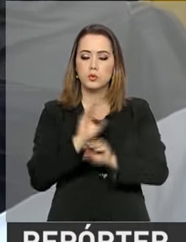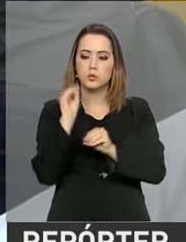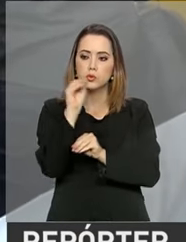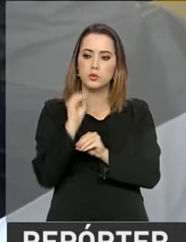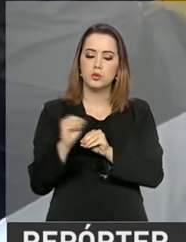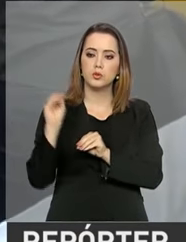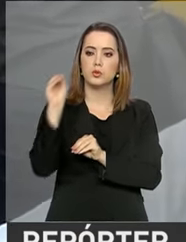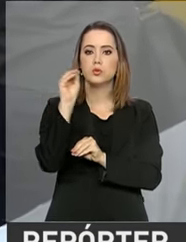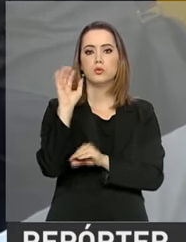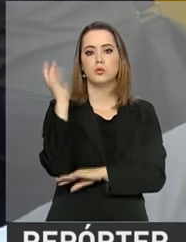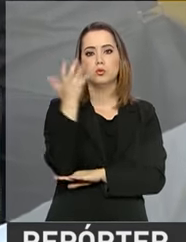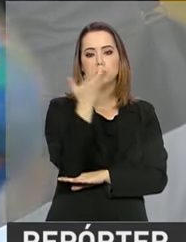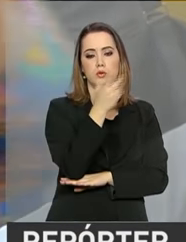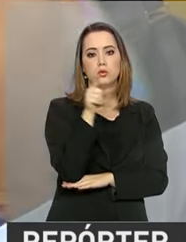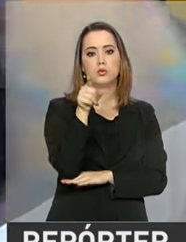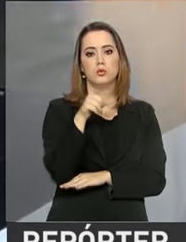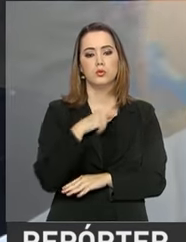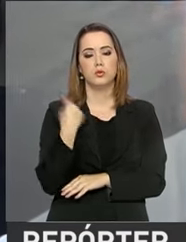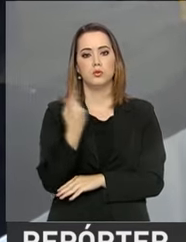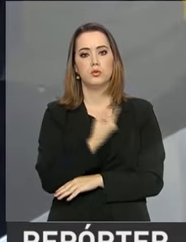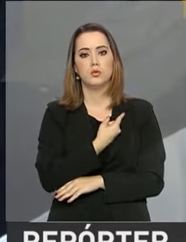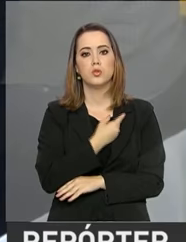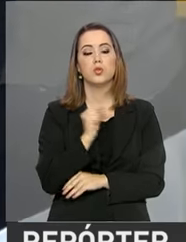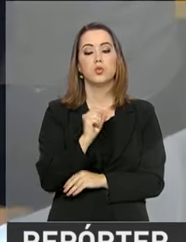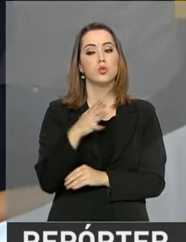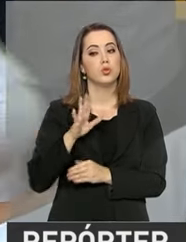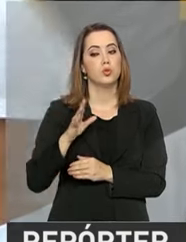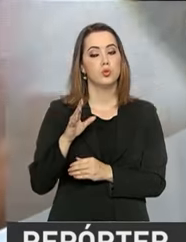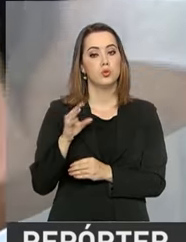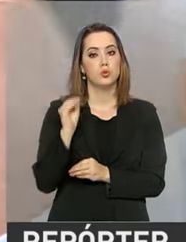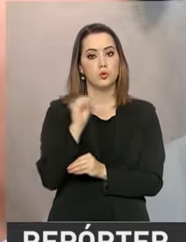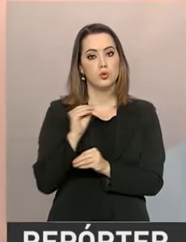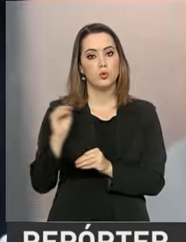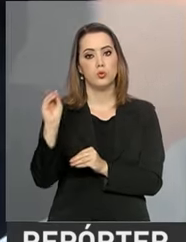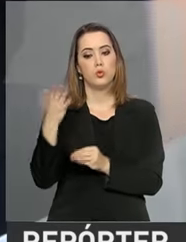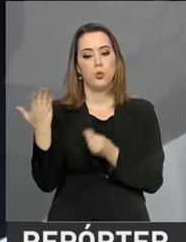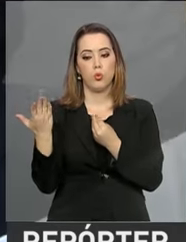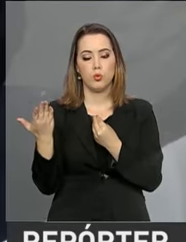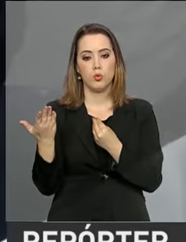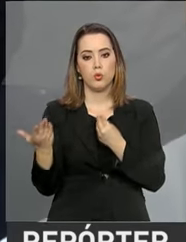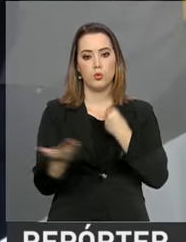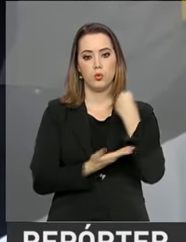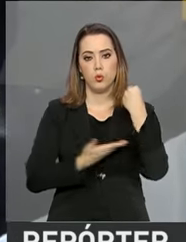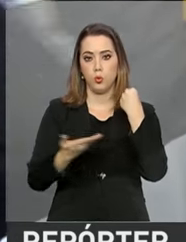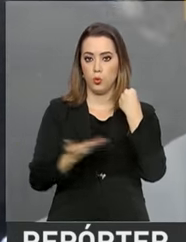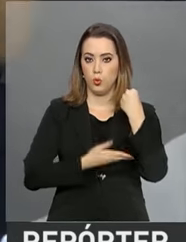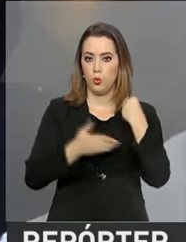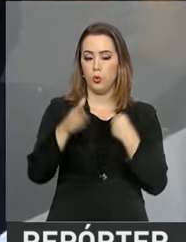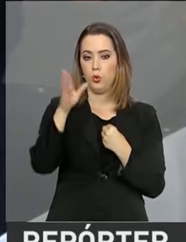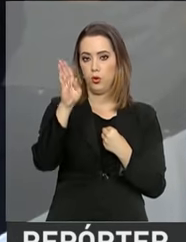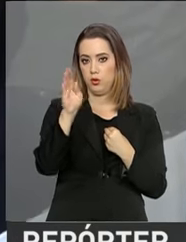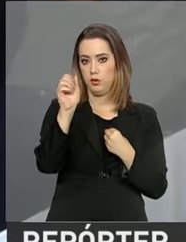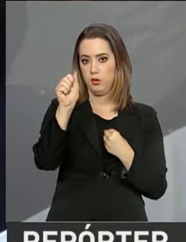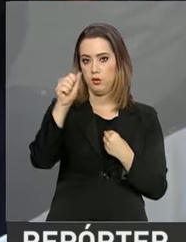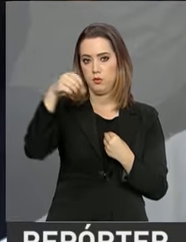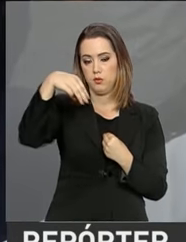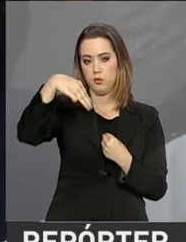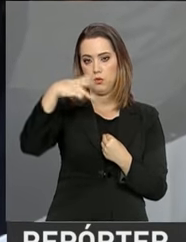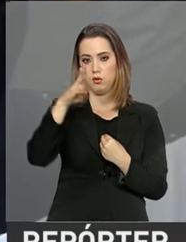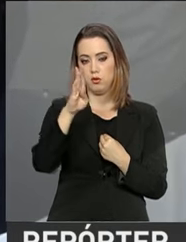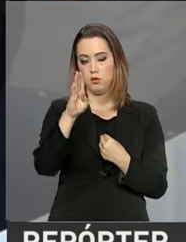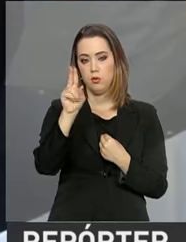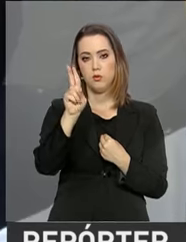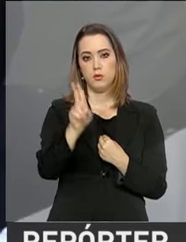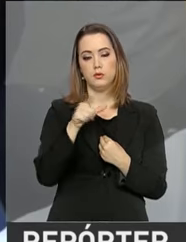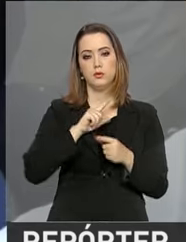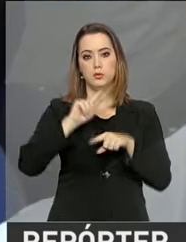aham a gente para preservar a Gente corta o bambu né Bambu taquarinha a gente